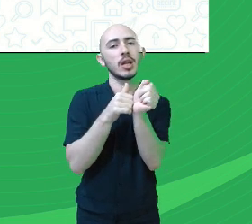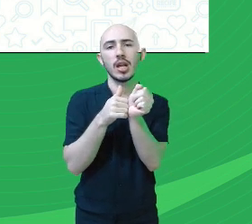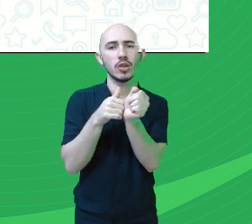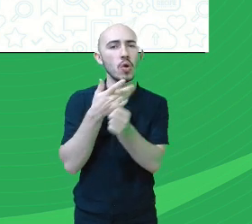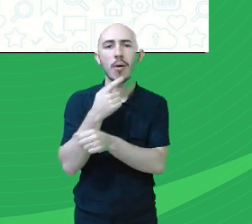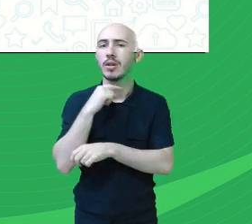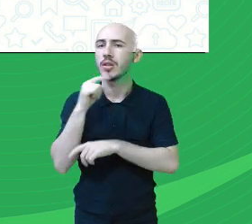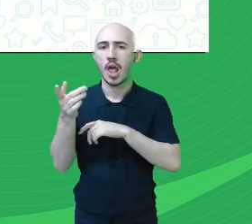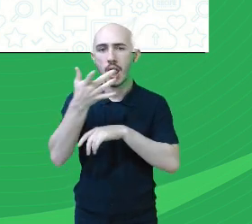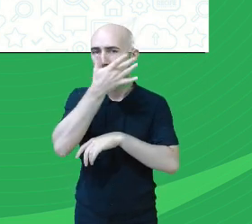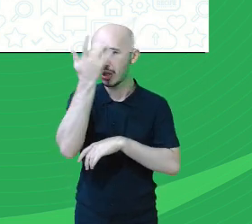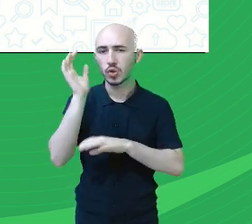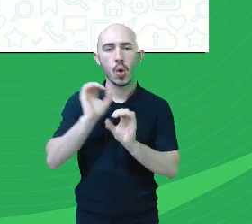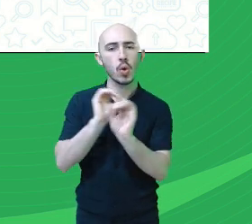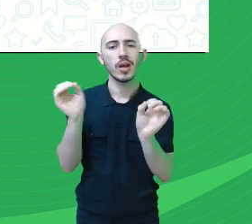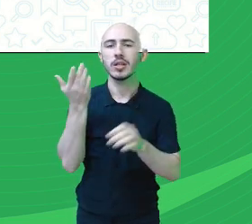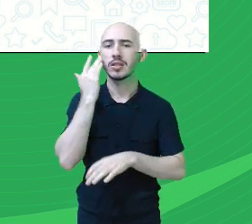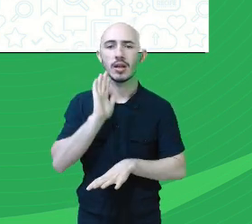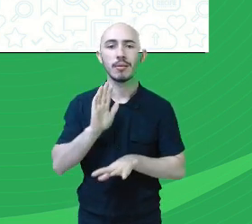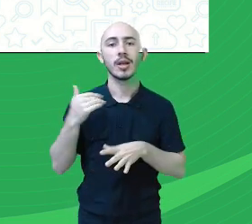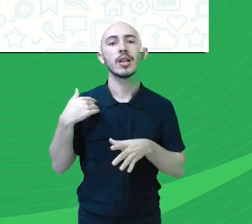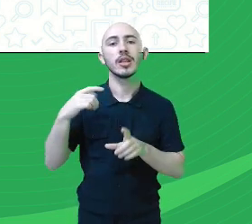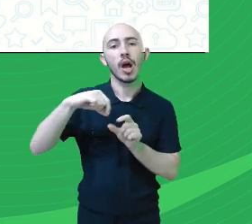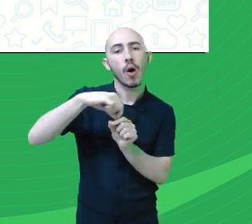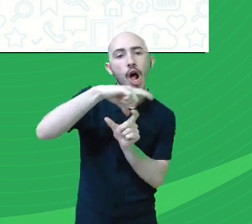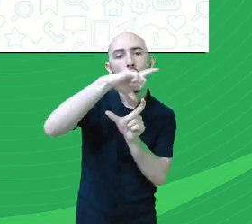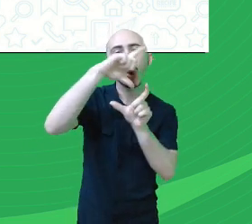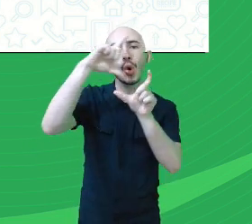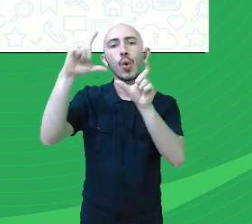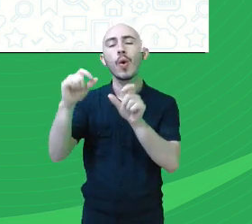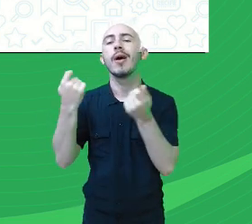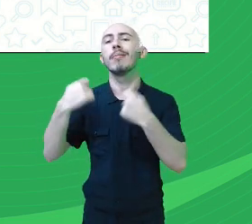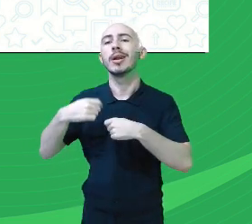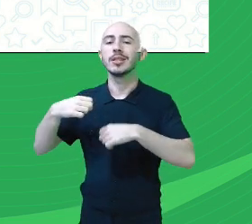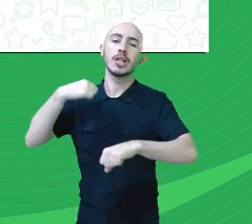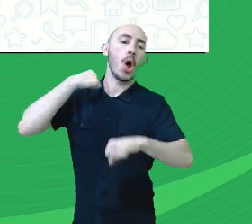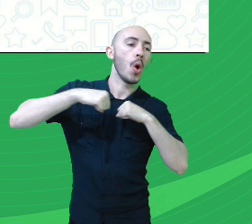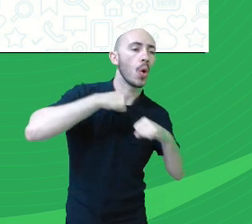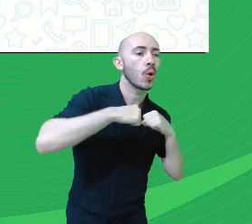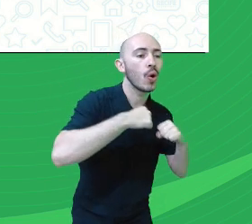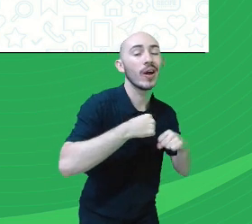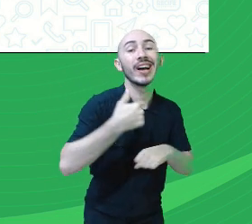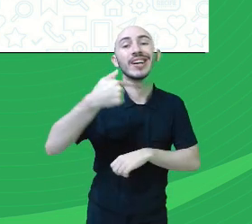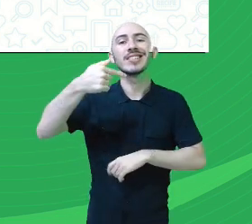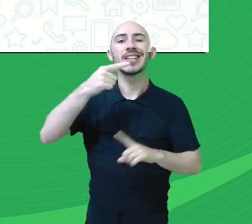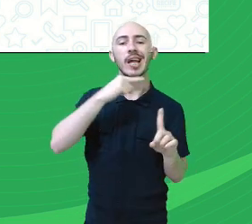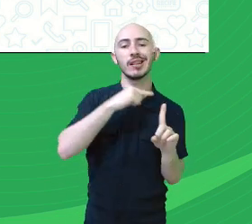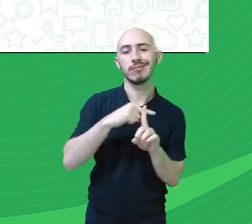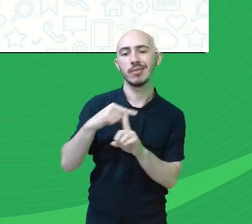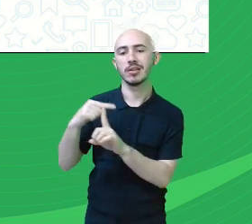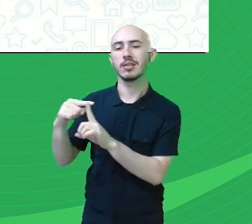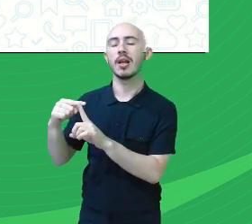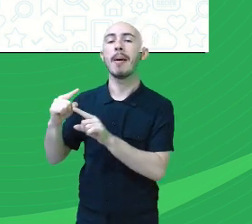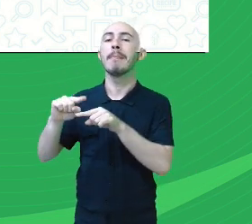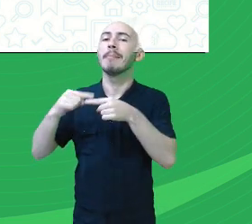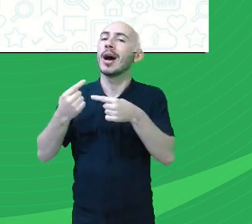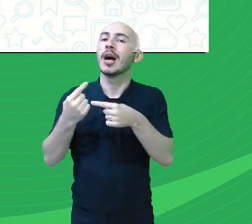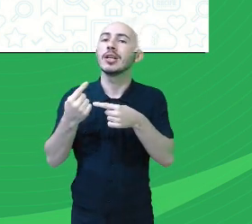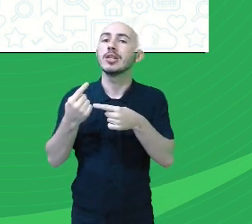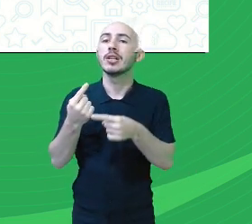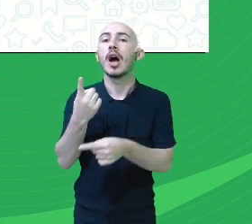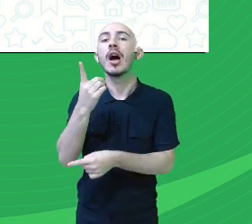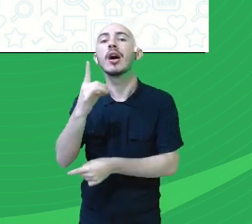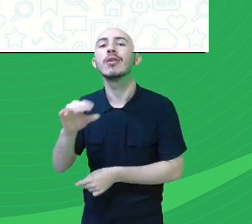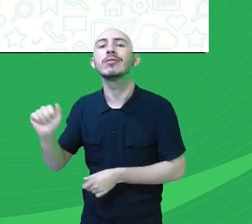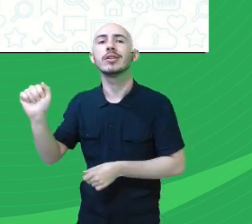cheia, ele tem que sair correndo por 7 cemitérios. Mas, um belo dia, ele